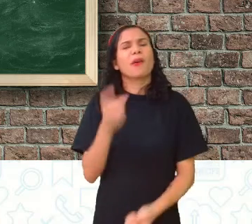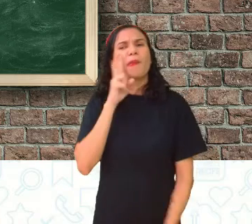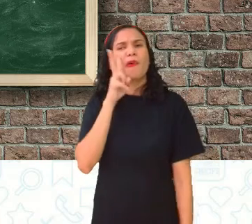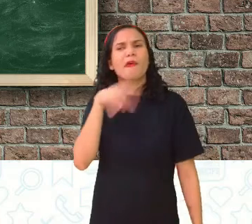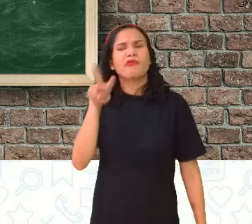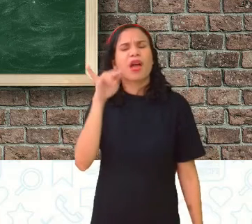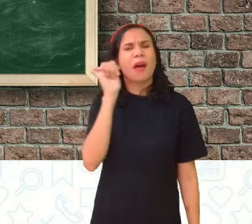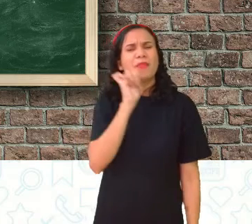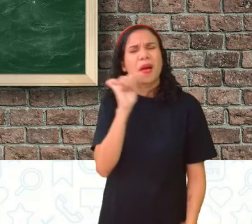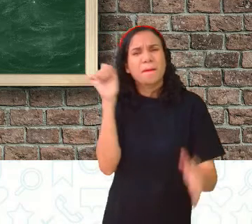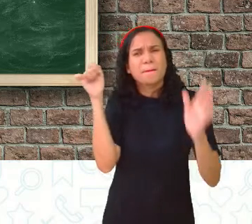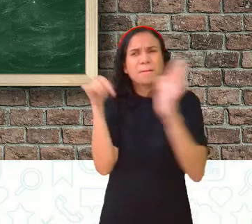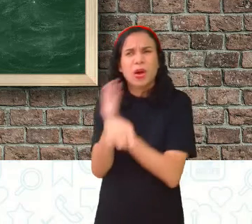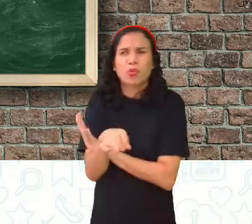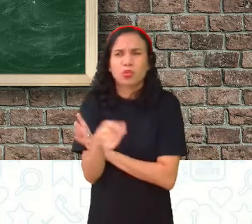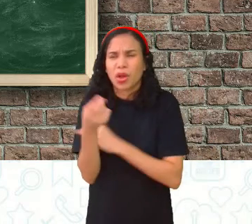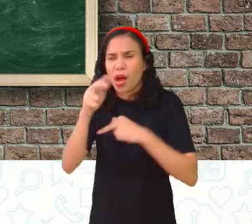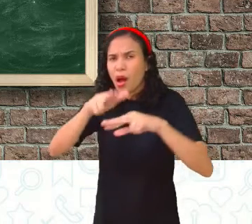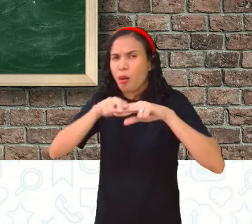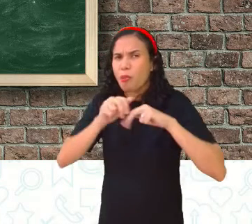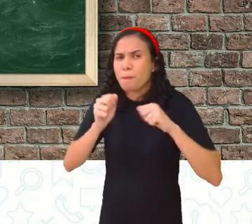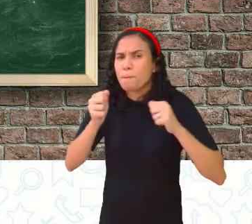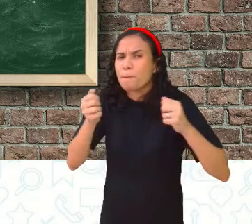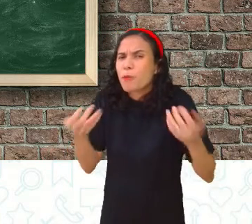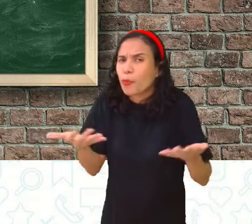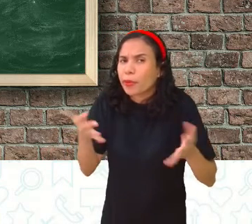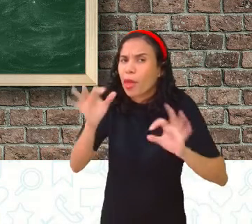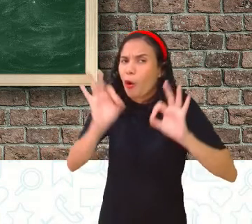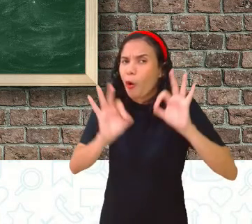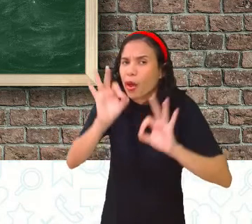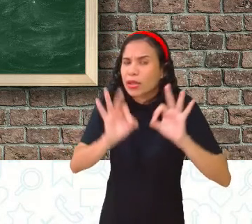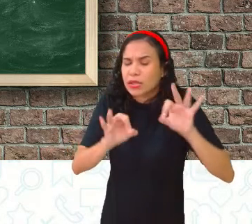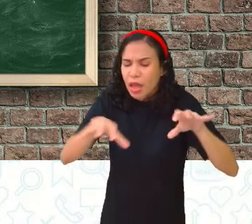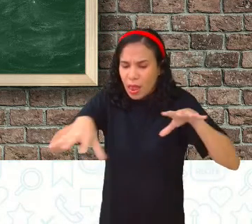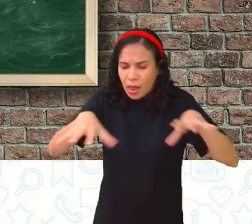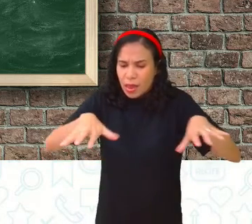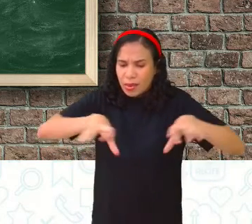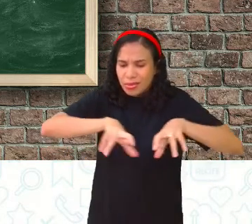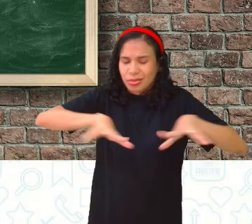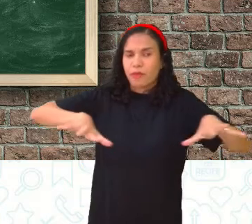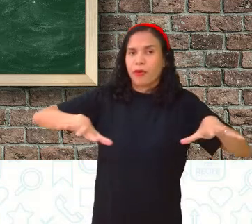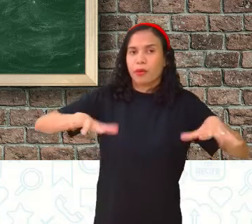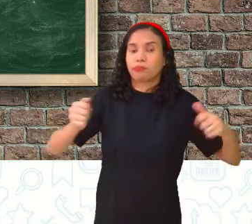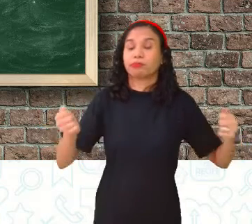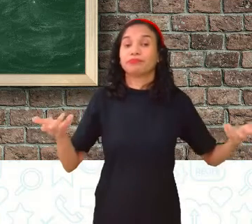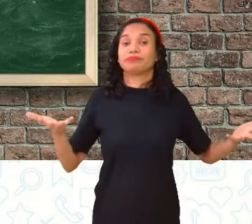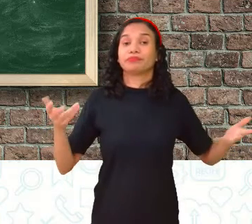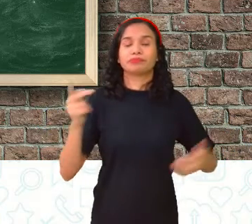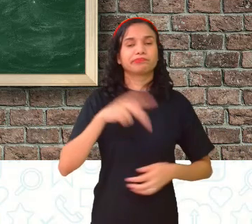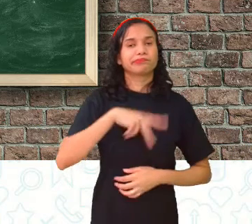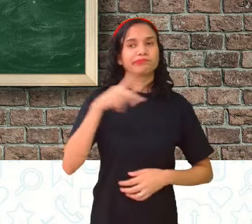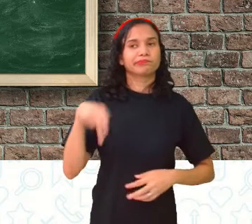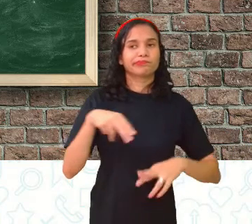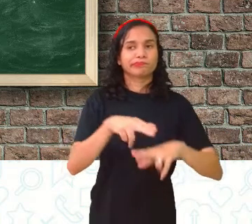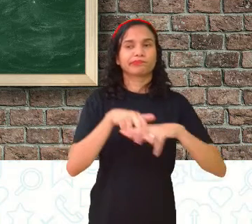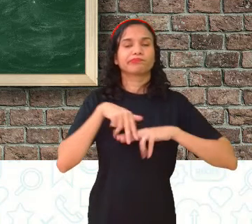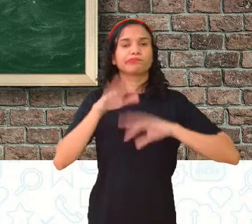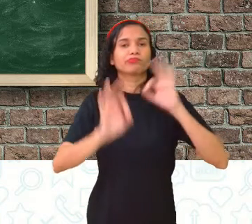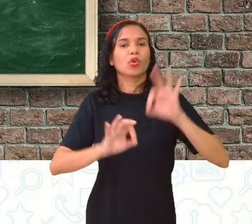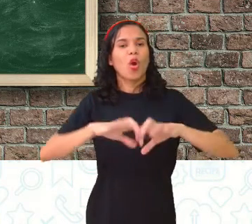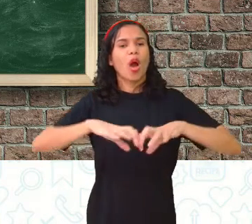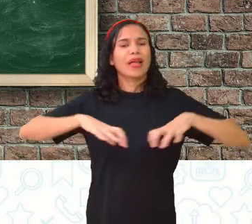essa garota pergunta, né? E por que se organizar em partidos diferentes? E aí, professora, por que se